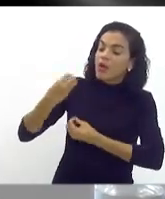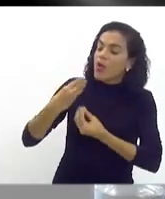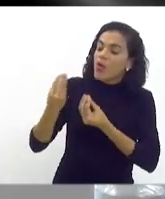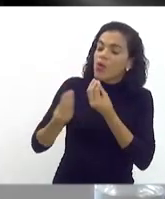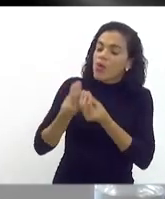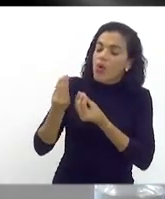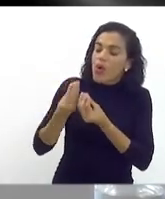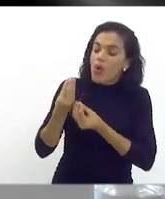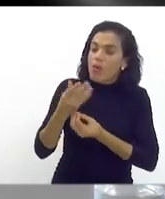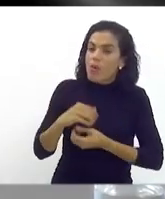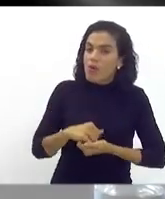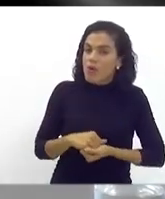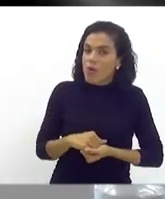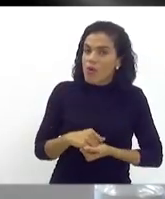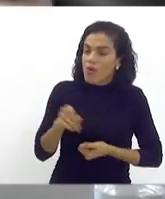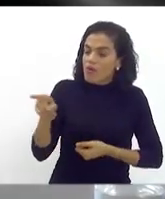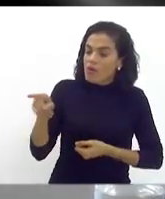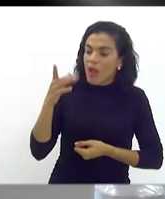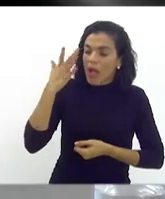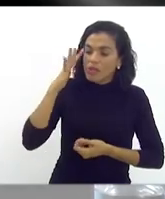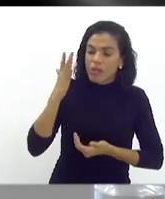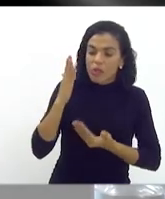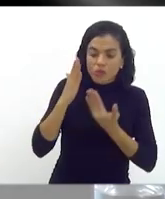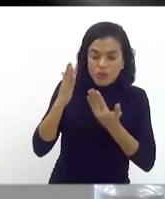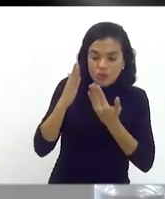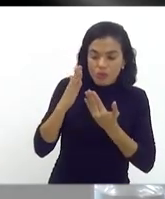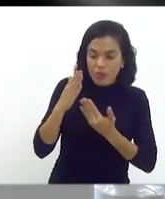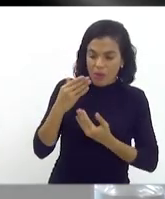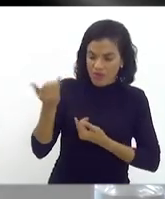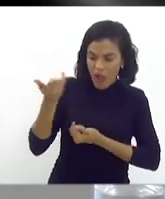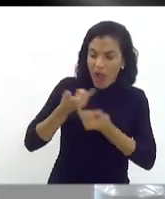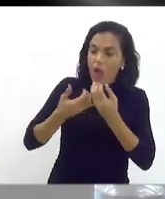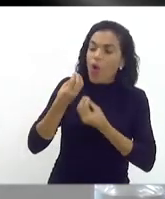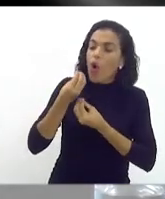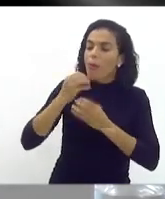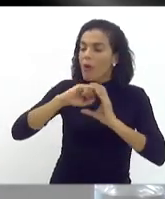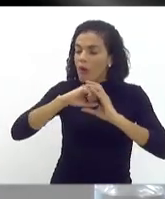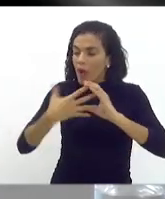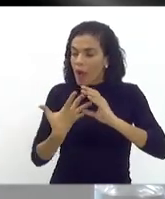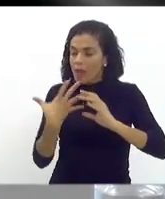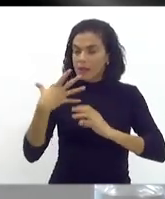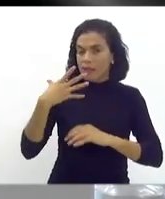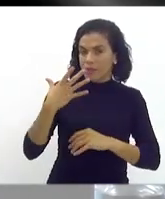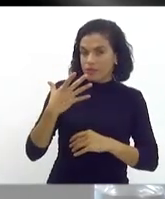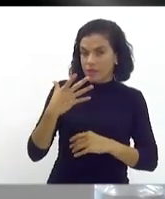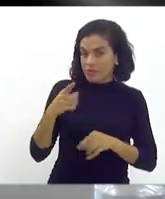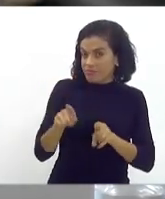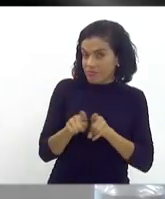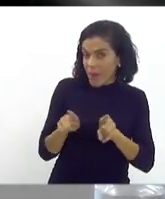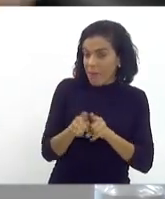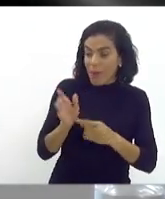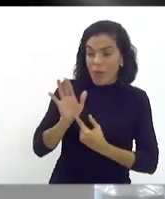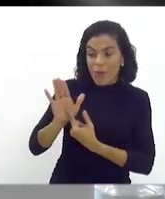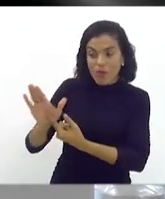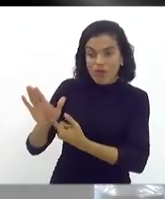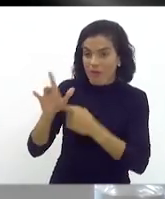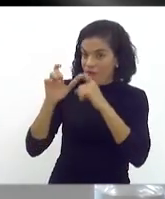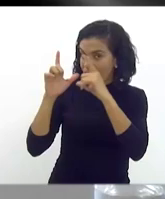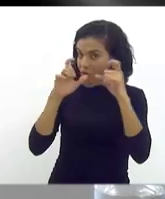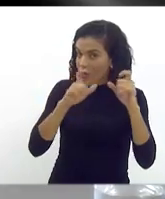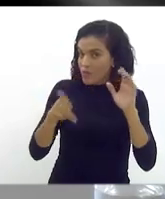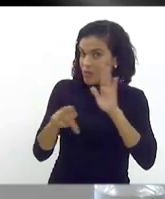aquela que entende como suspeitos é importante que não haja apresentação de fotos de